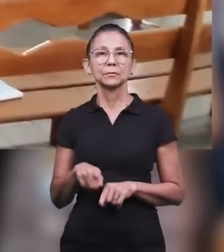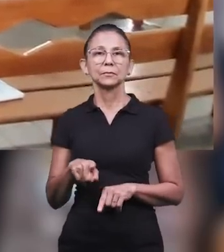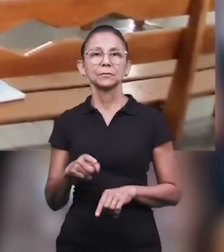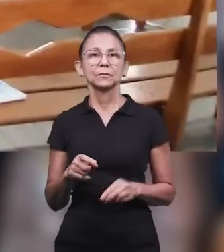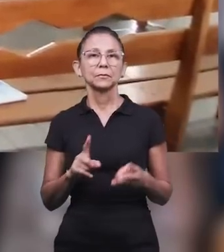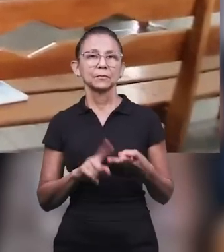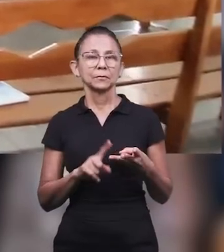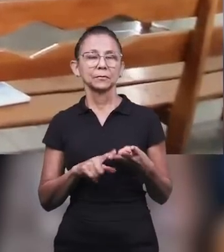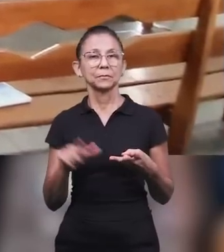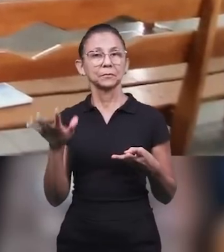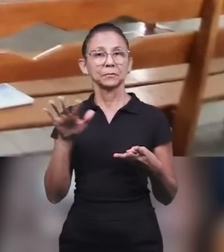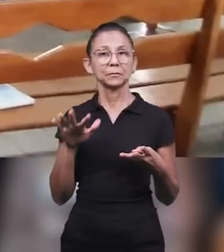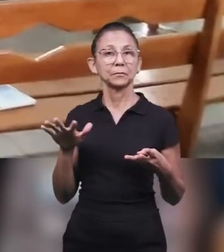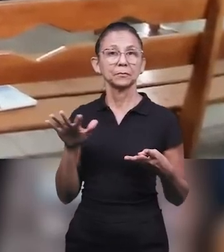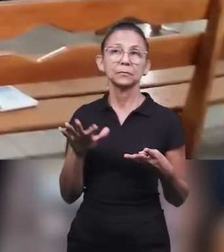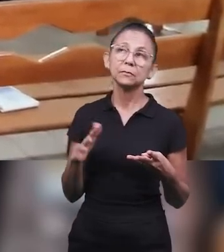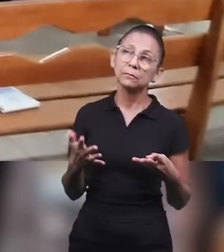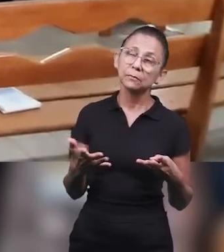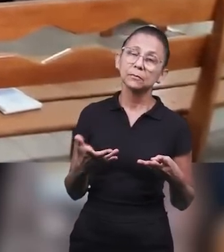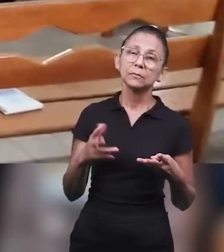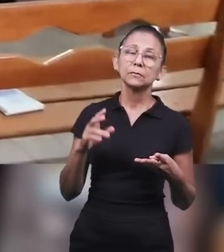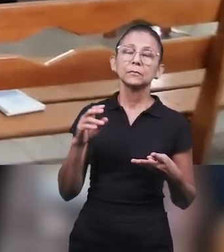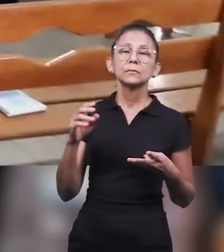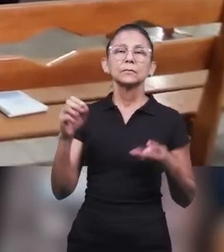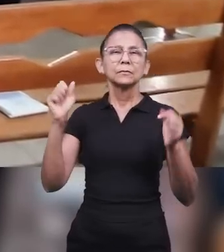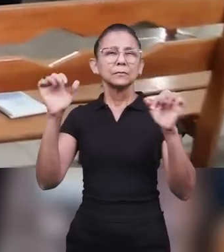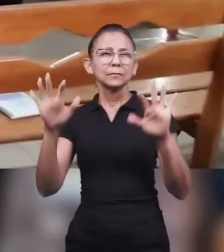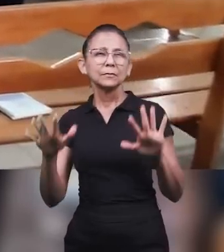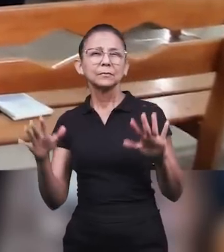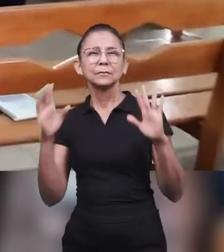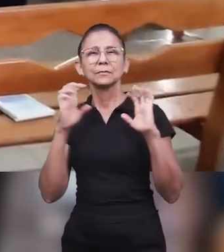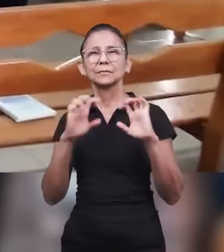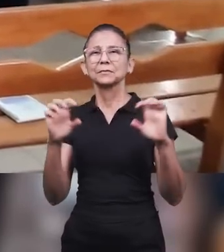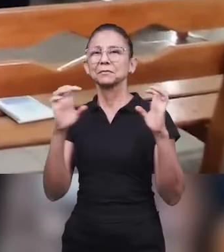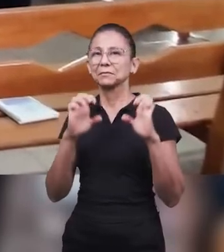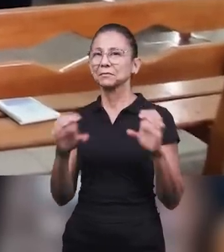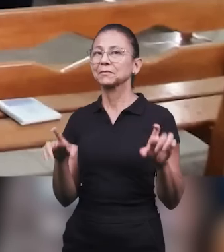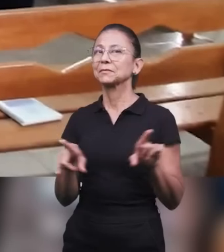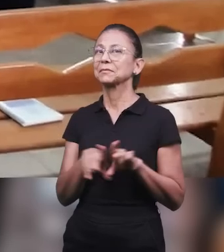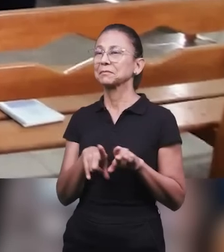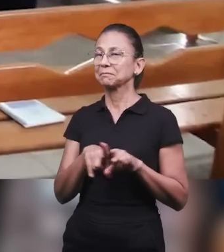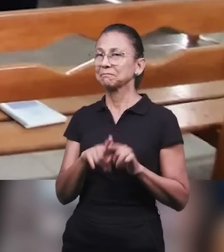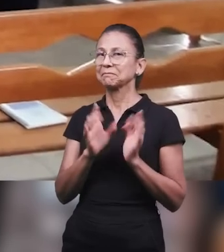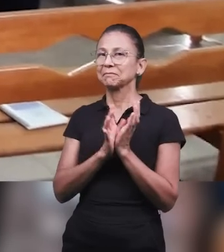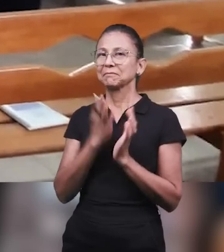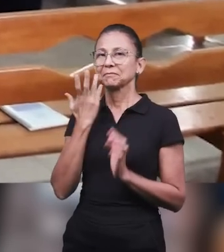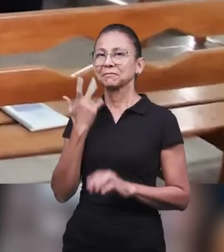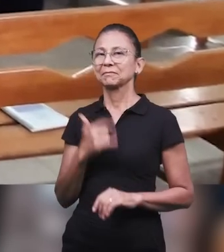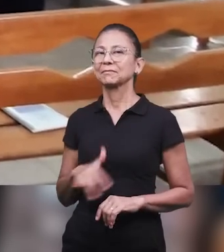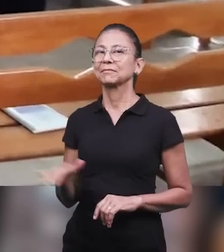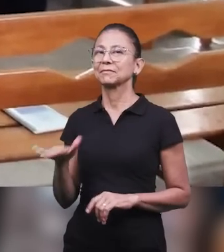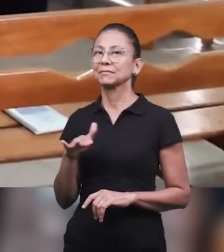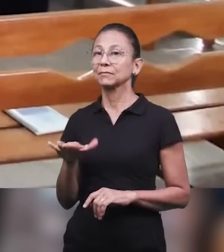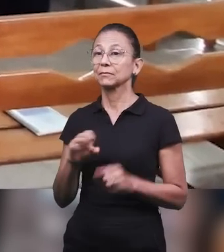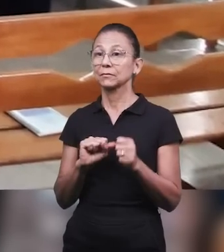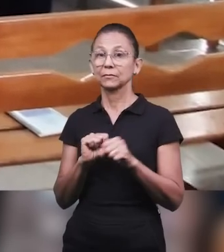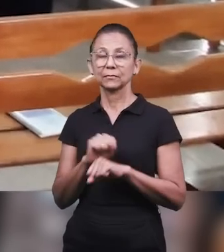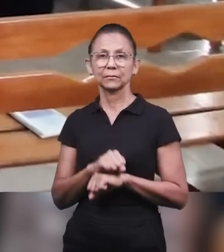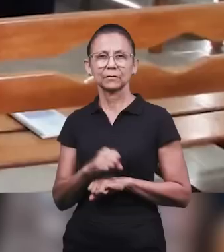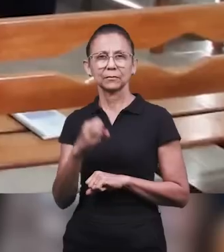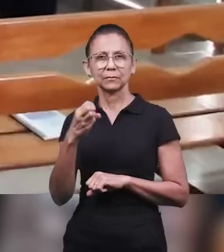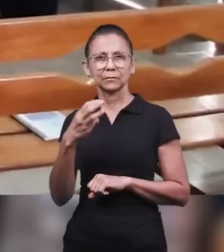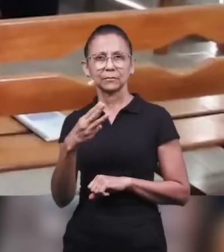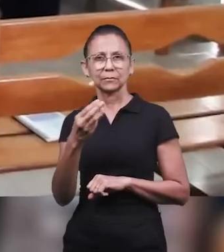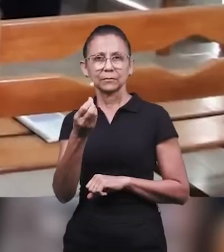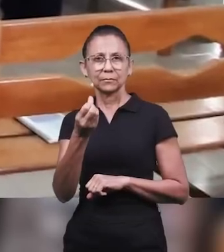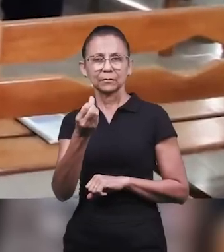pastor Marcelo informou sobre a bênção que receberam na evangelização das crianças. Nesse seminário tiveram